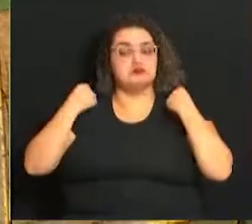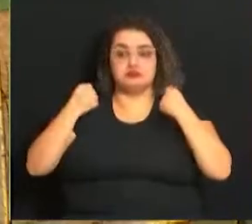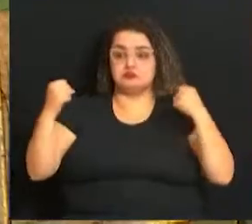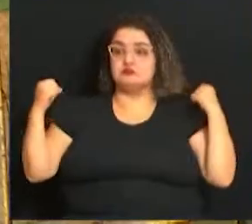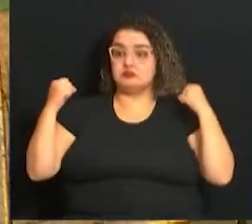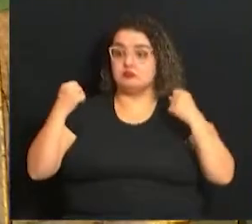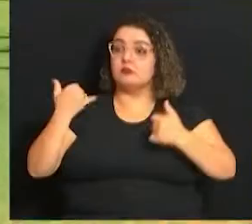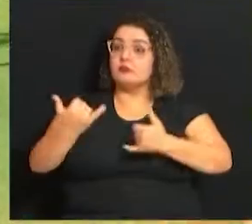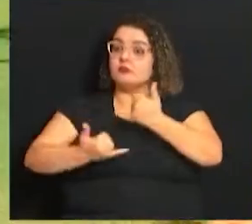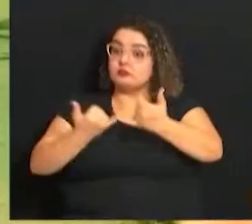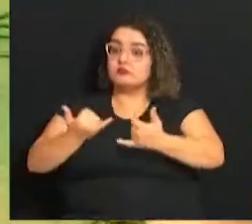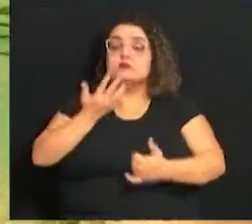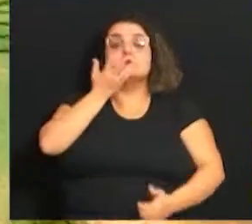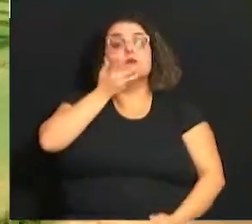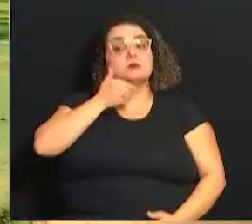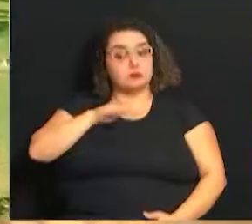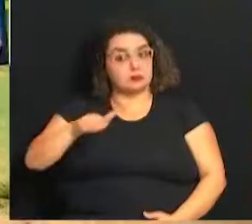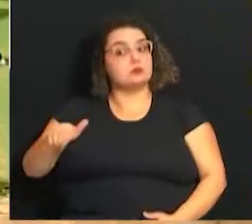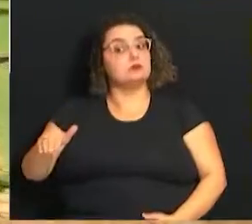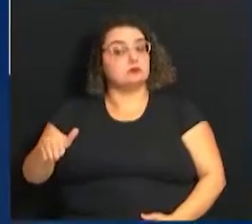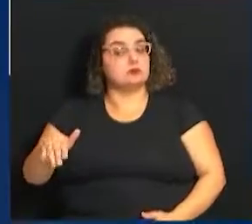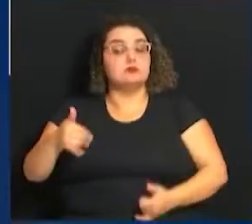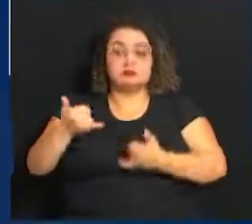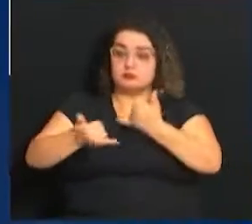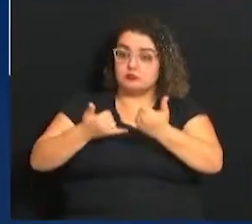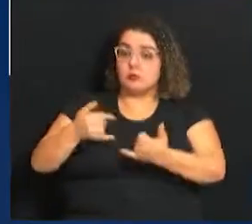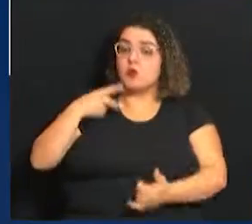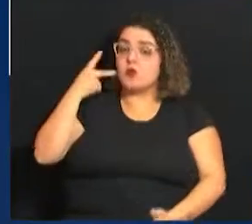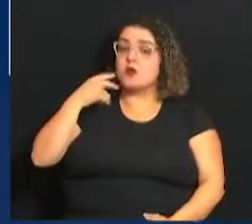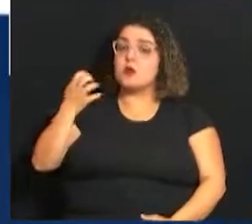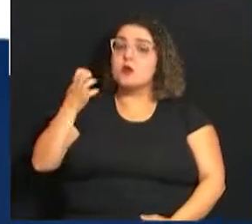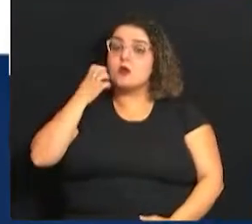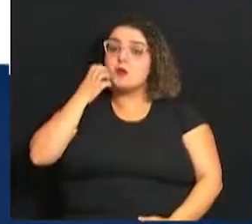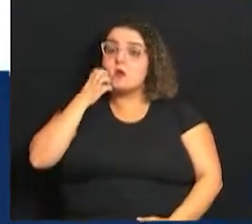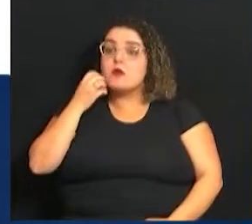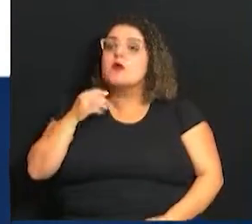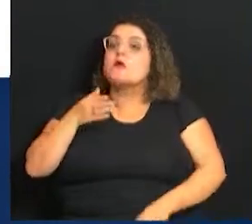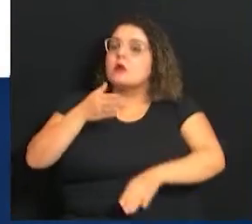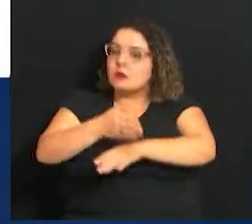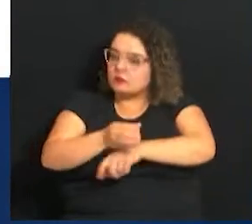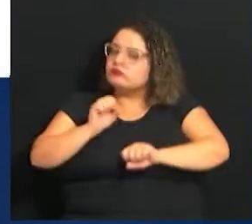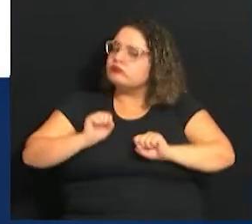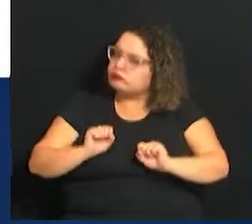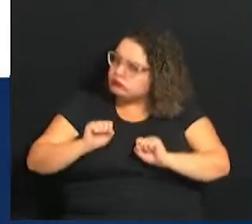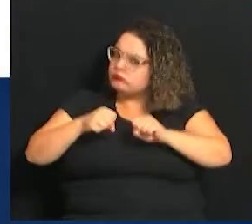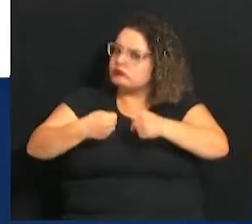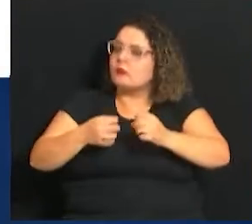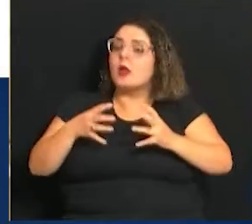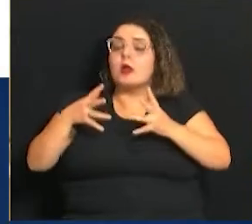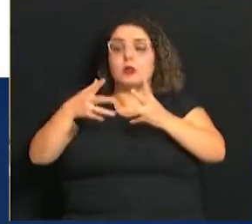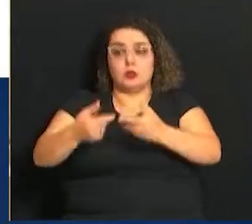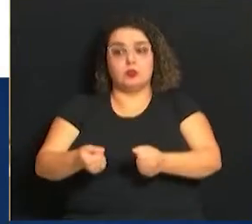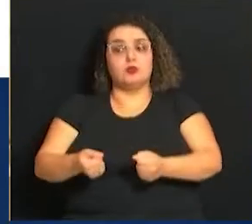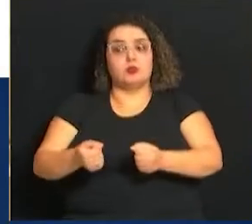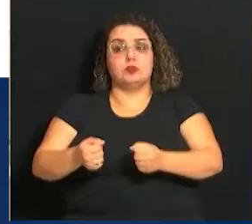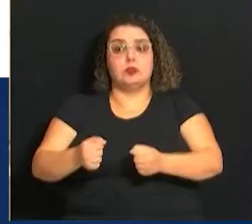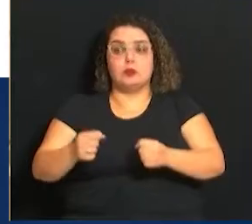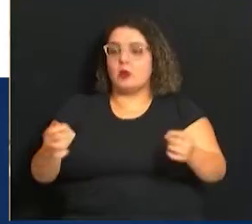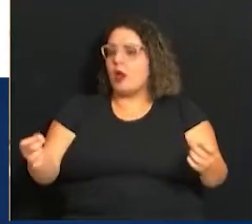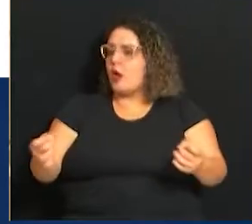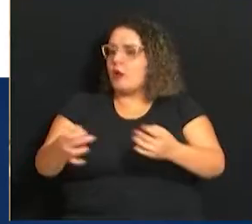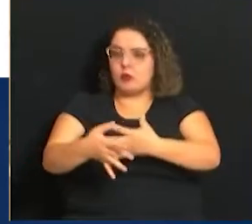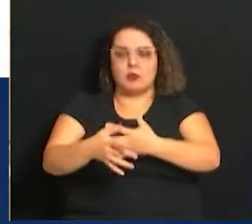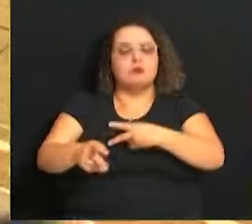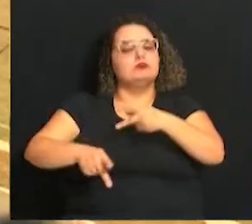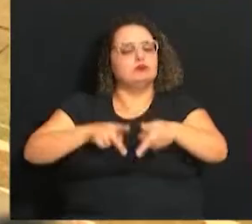academia ao ar livre e playground para as crianças brincarem o vereador Igor Diego fez parte da luta para que